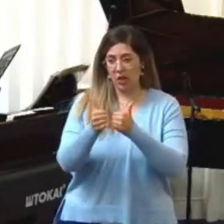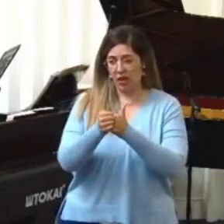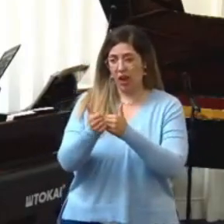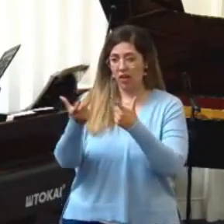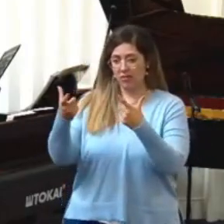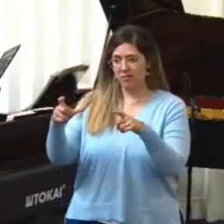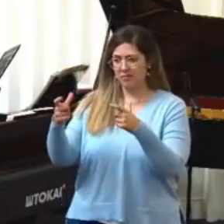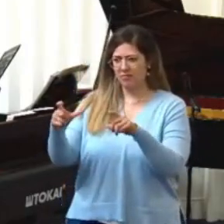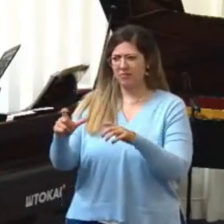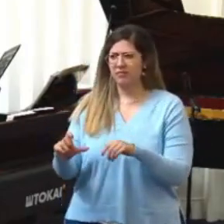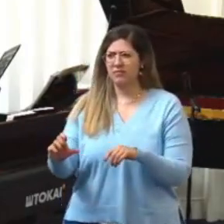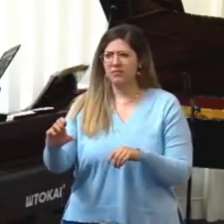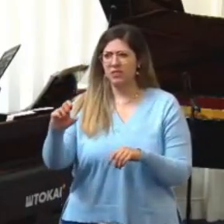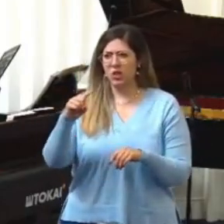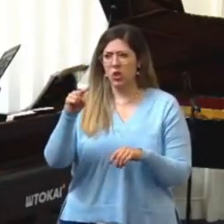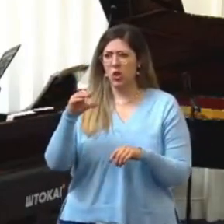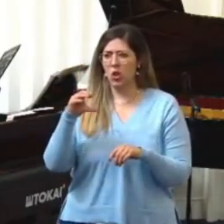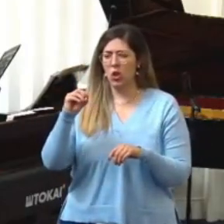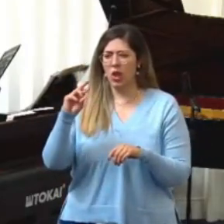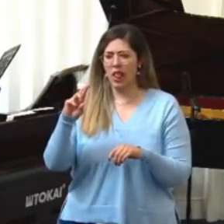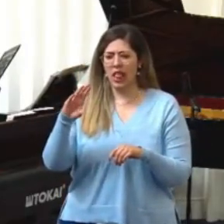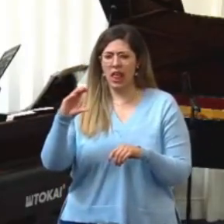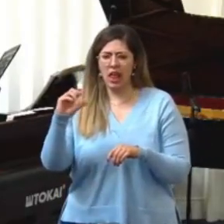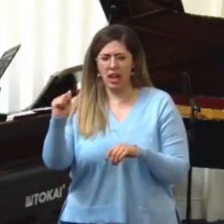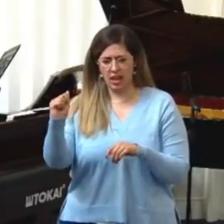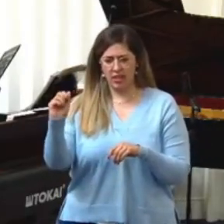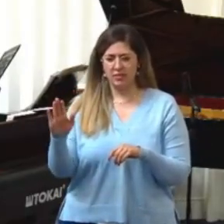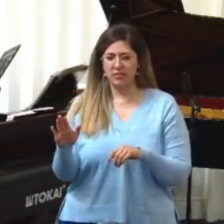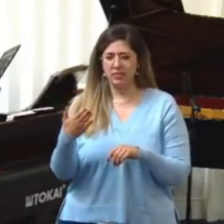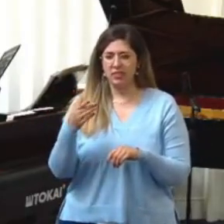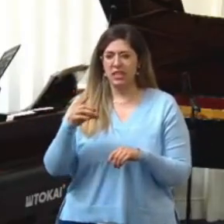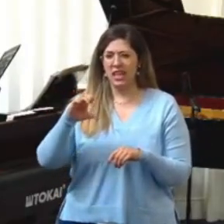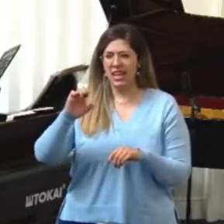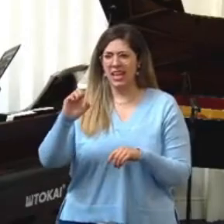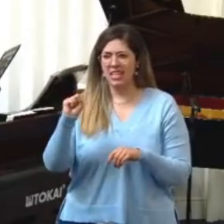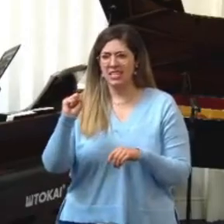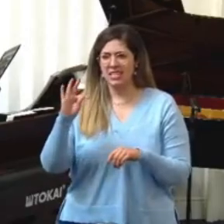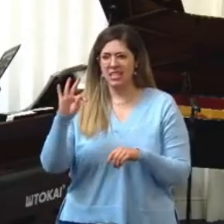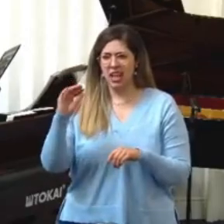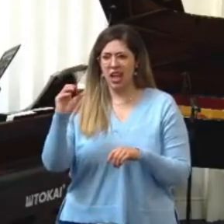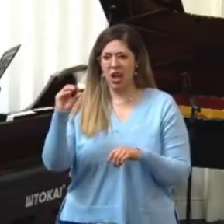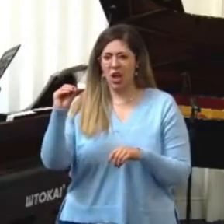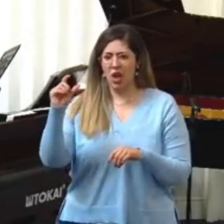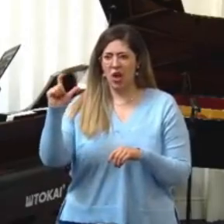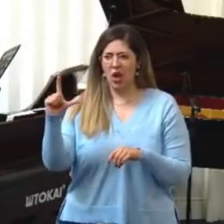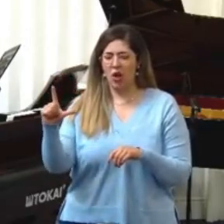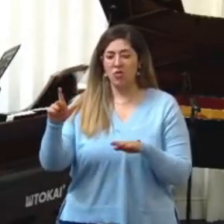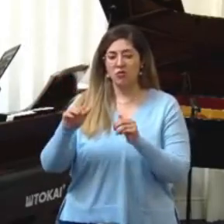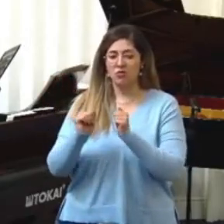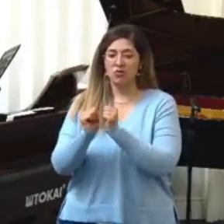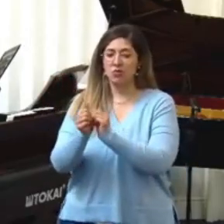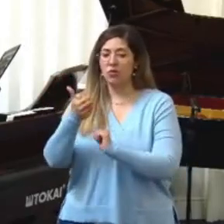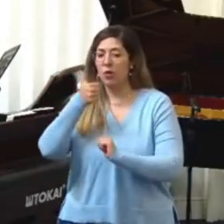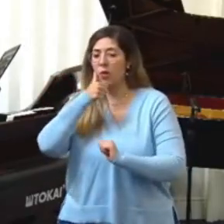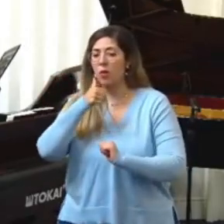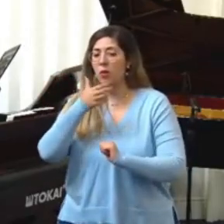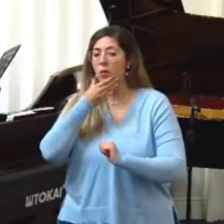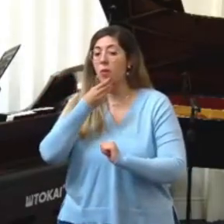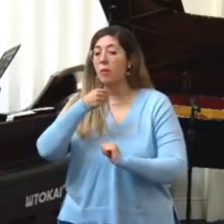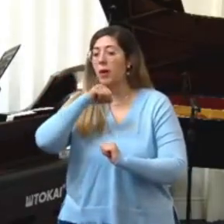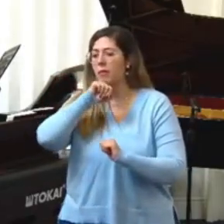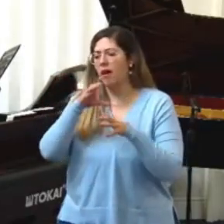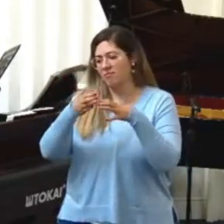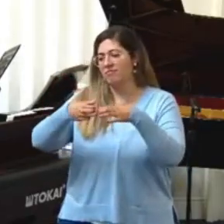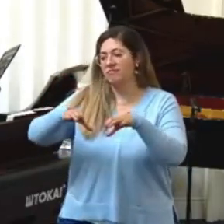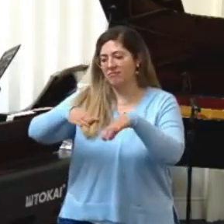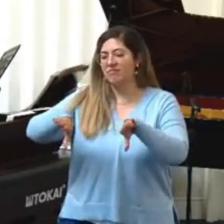e Estaol, no túmulo de Manoá, seu pai. Sansão julgou Israel durante